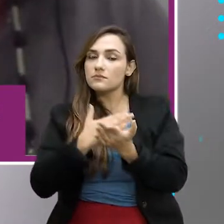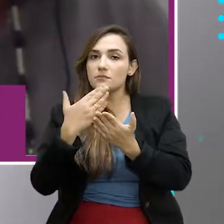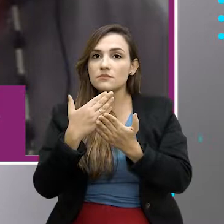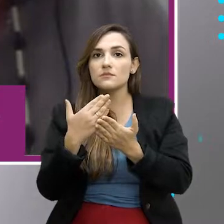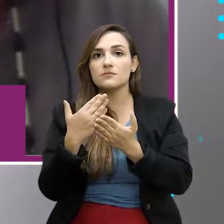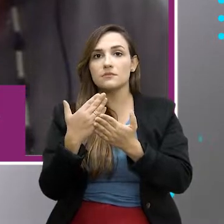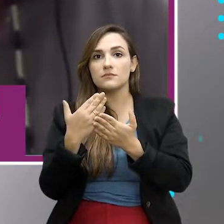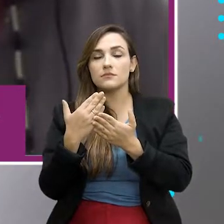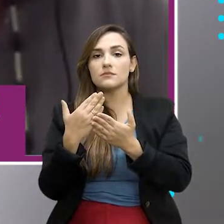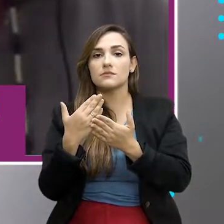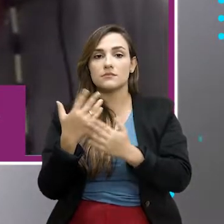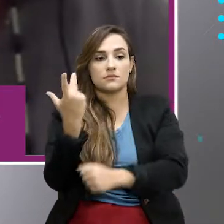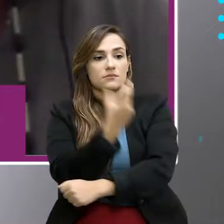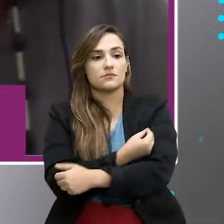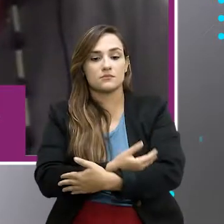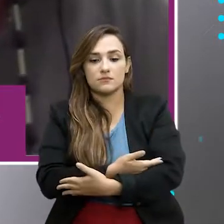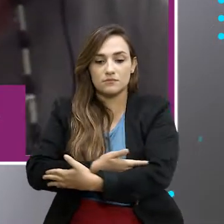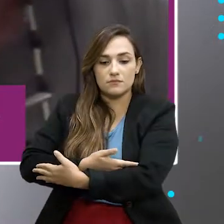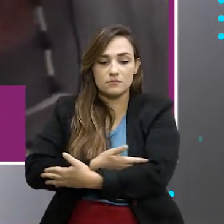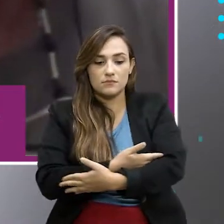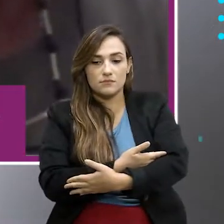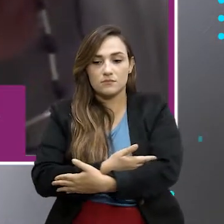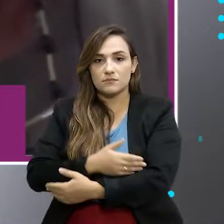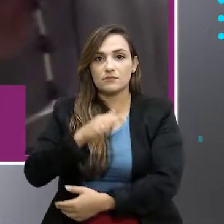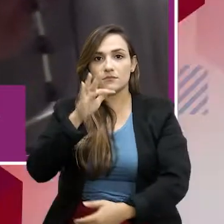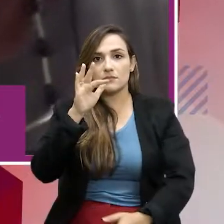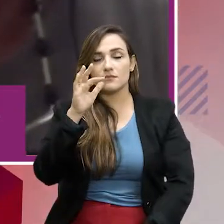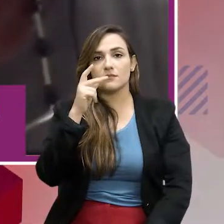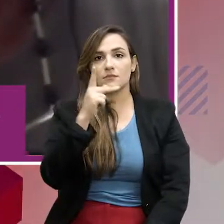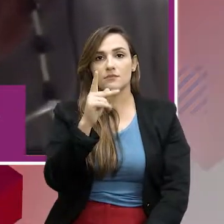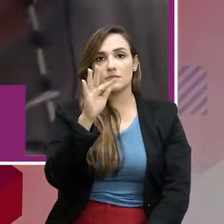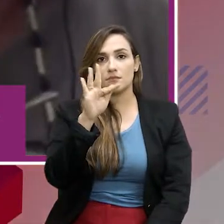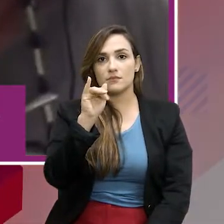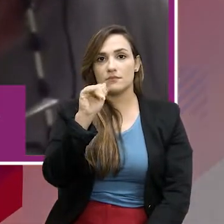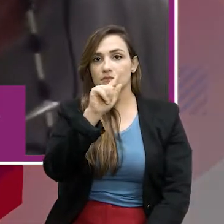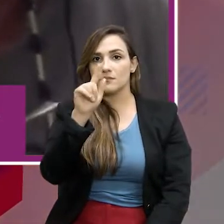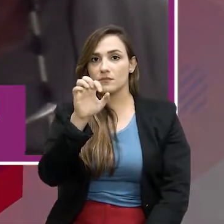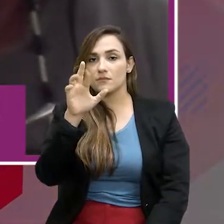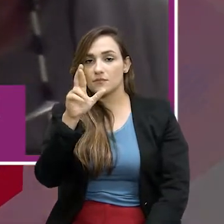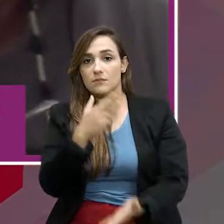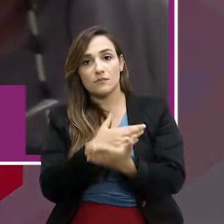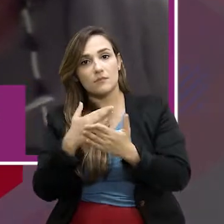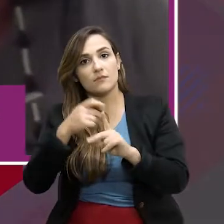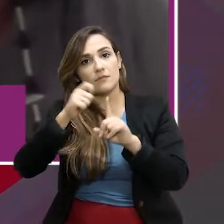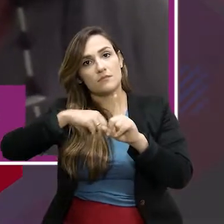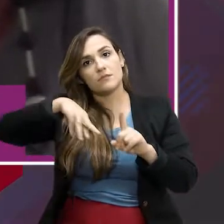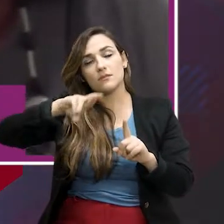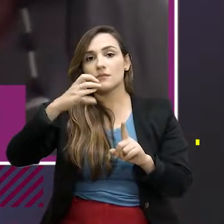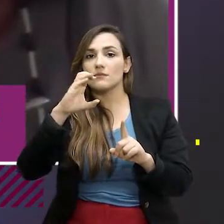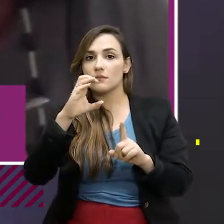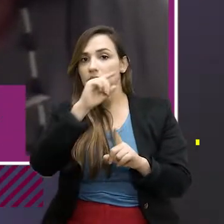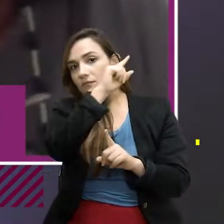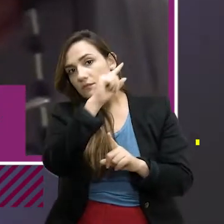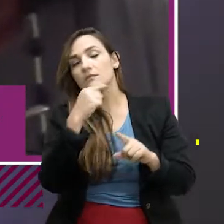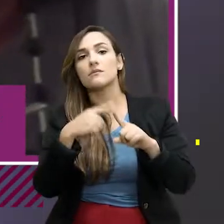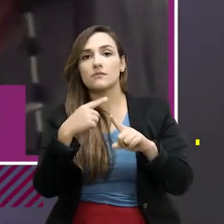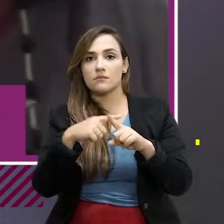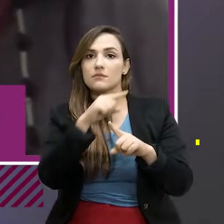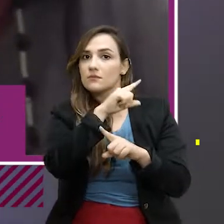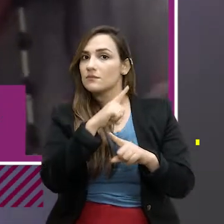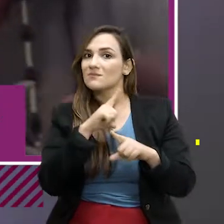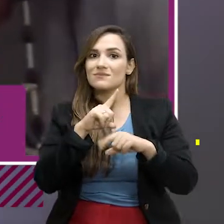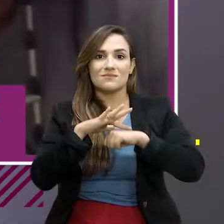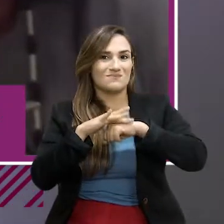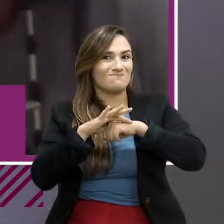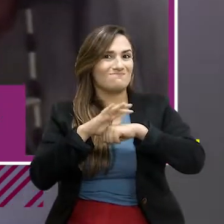Unidos, né, estão considerando começar a vacinar bebês com a vacina da Pfizer a partir de março. Por quê?